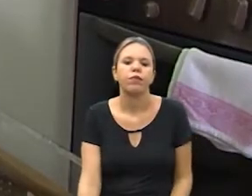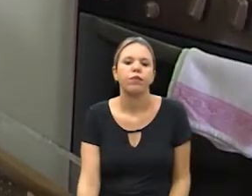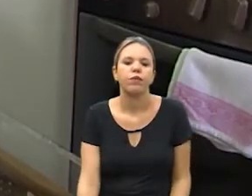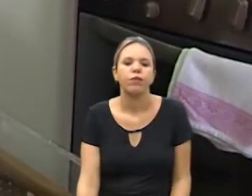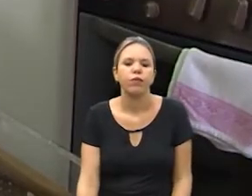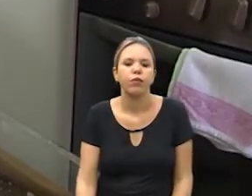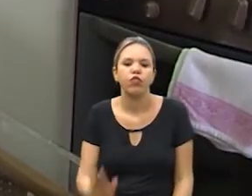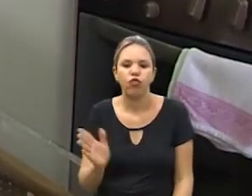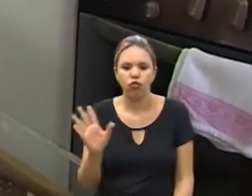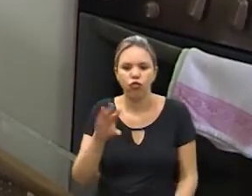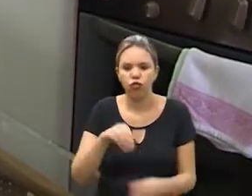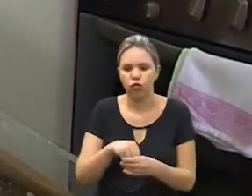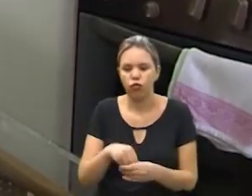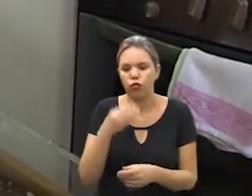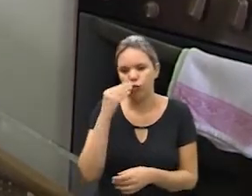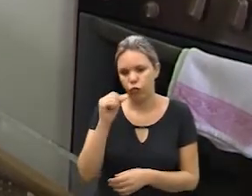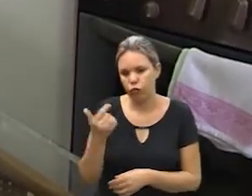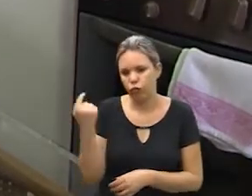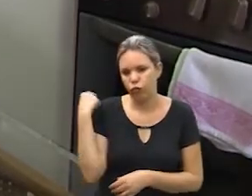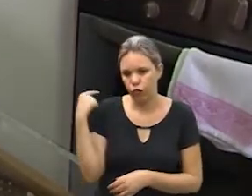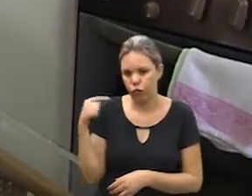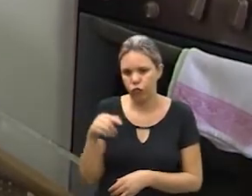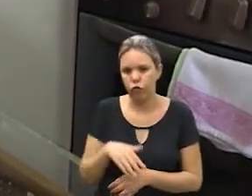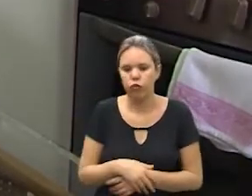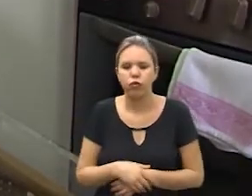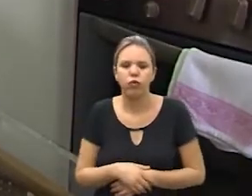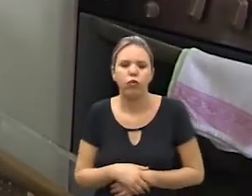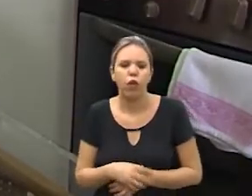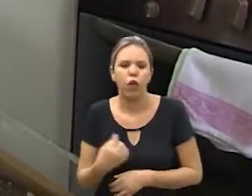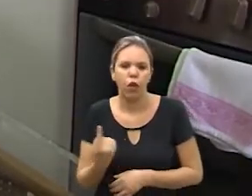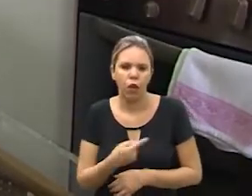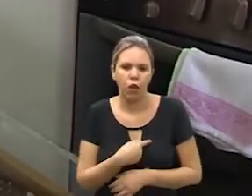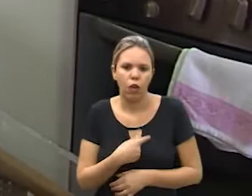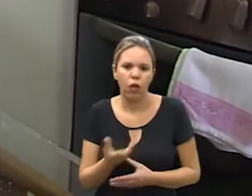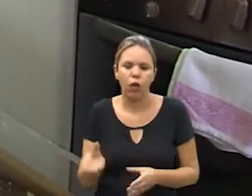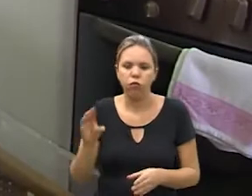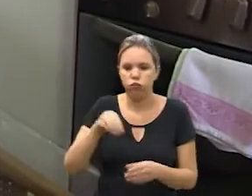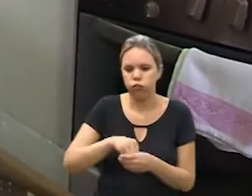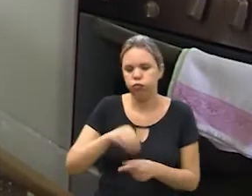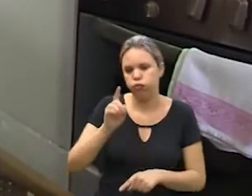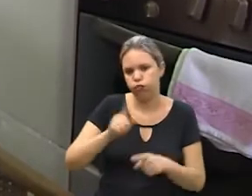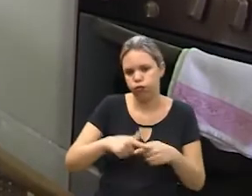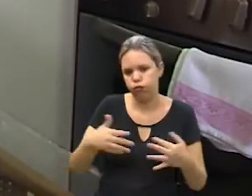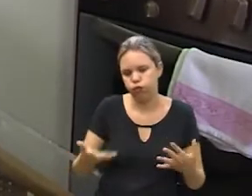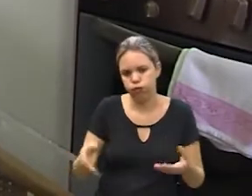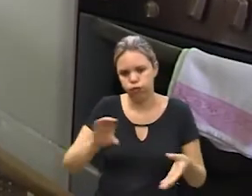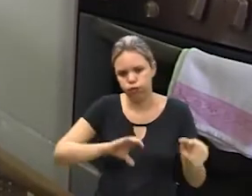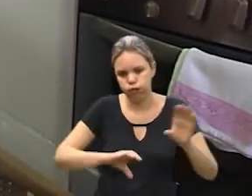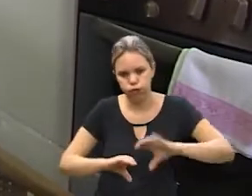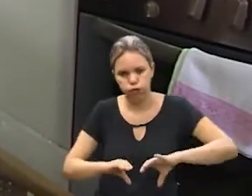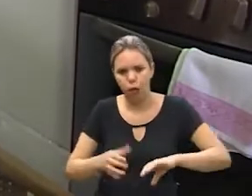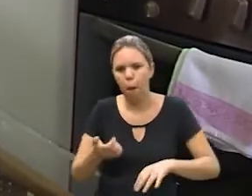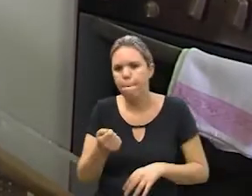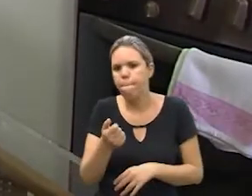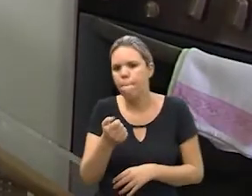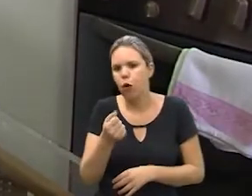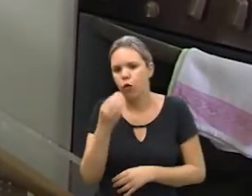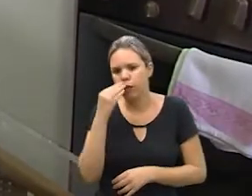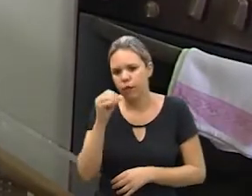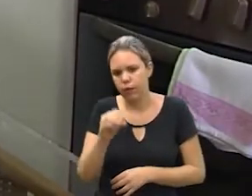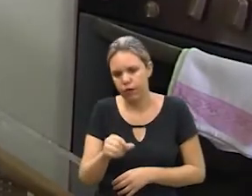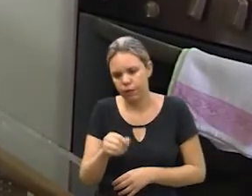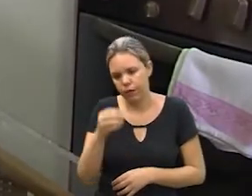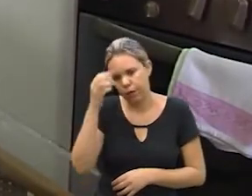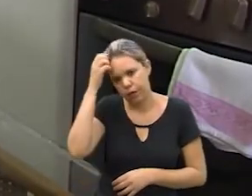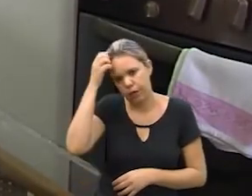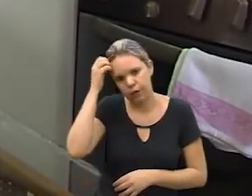A gente já tinha colocado o sal, né? Mas como a gente incluiu outros legumes, tudo, a gente vai colocar um pouco mais de sal.